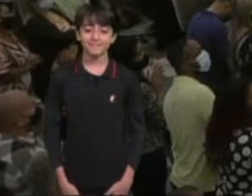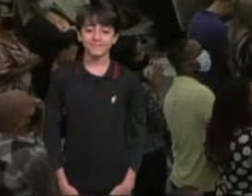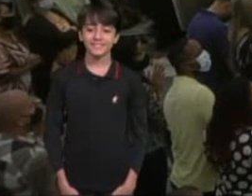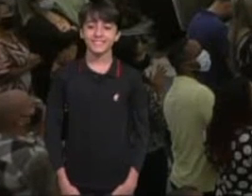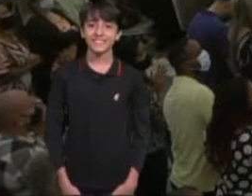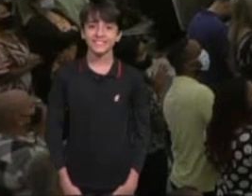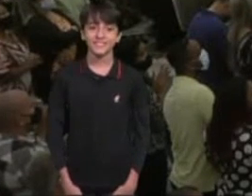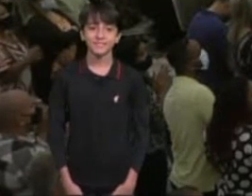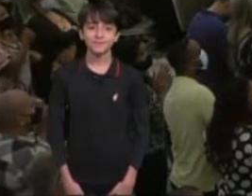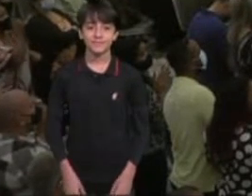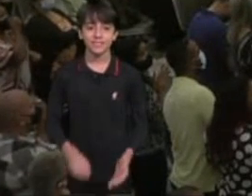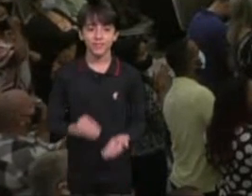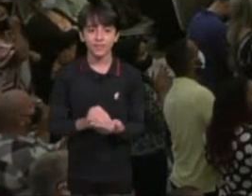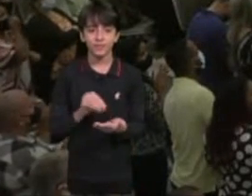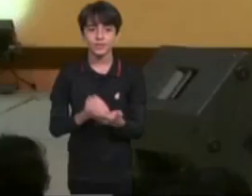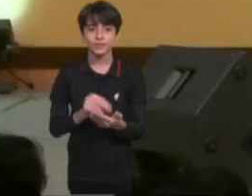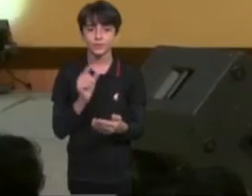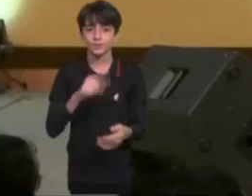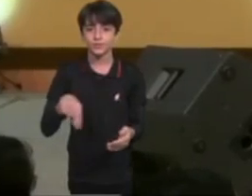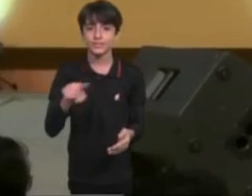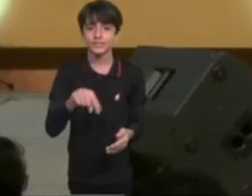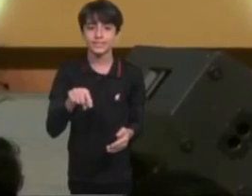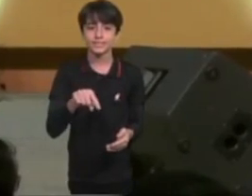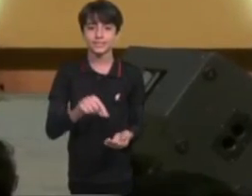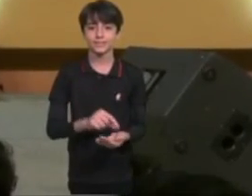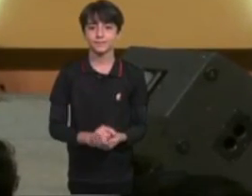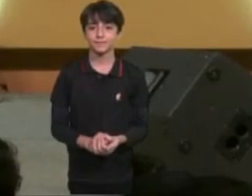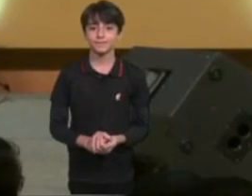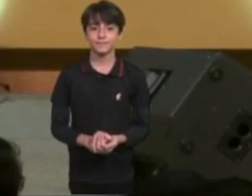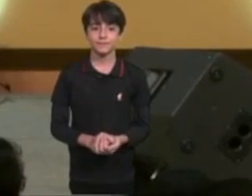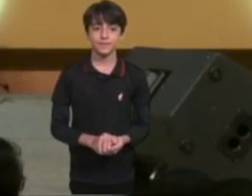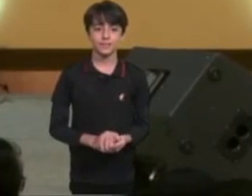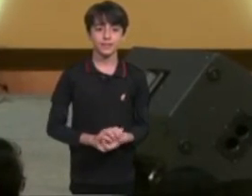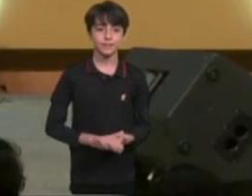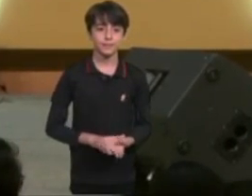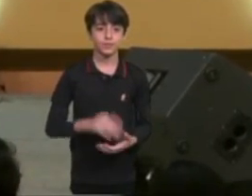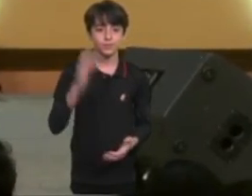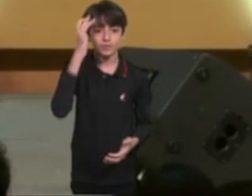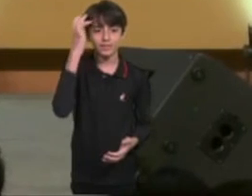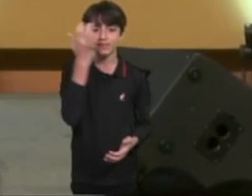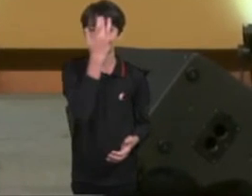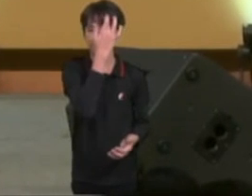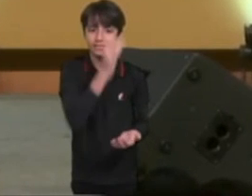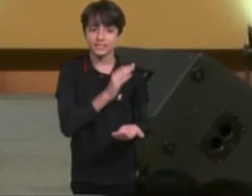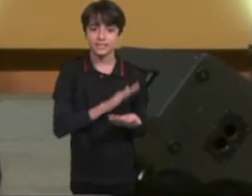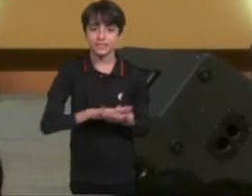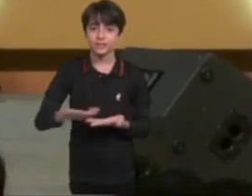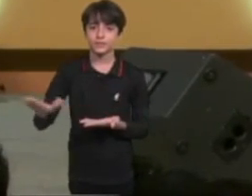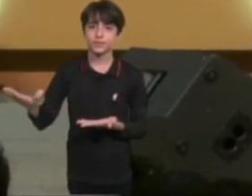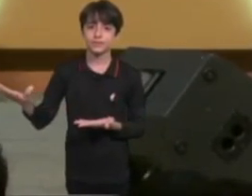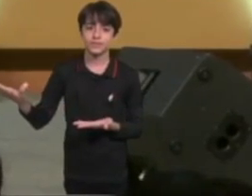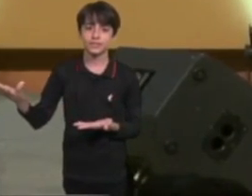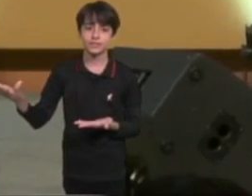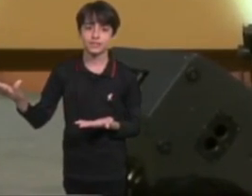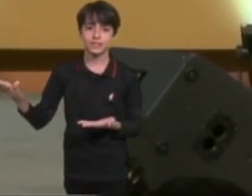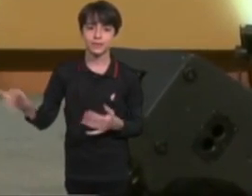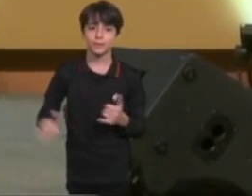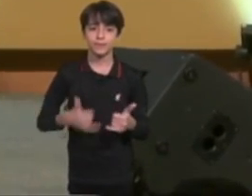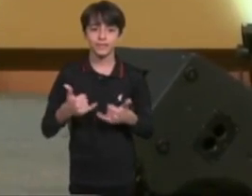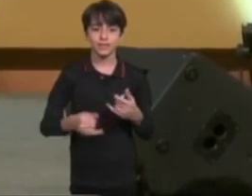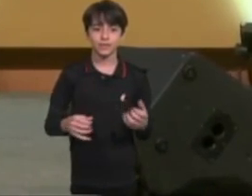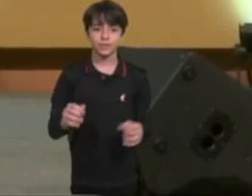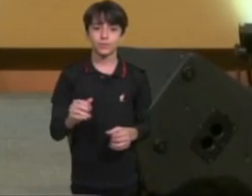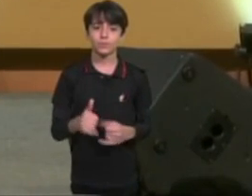Só tá faltando você aqui tem pessoas afastadas do Evangelho Você tá brincando com uma coisa muito